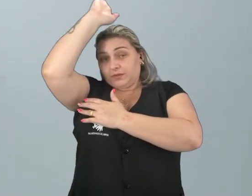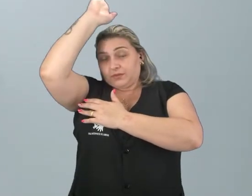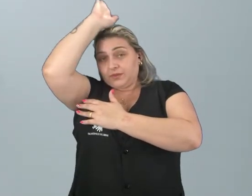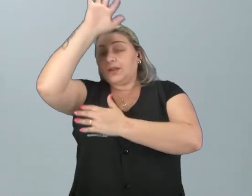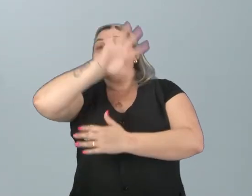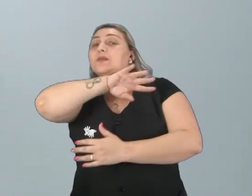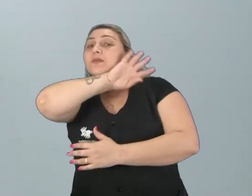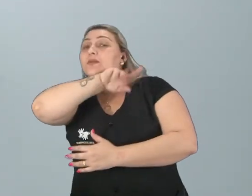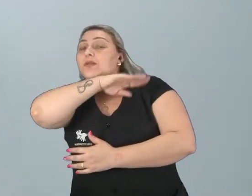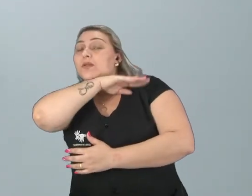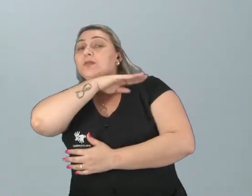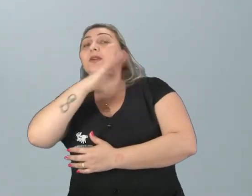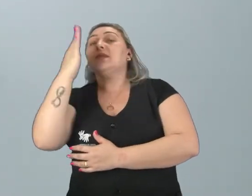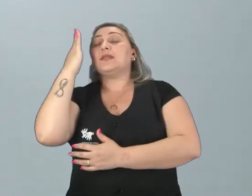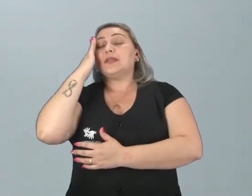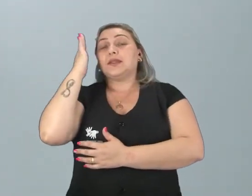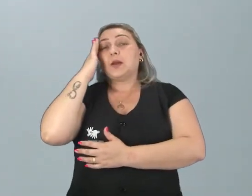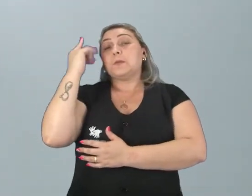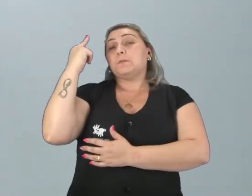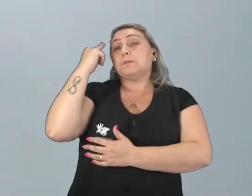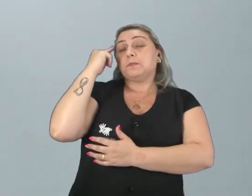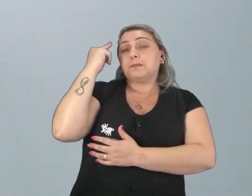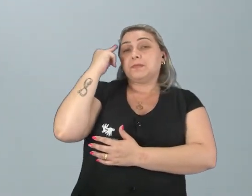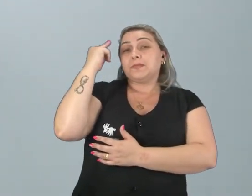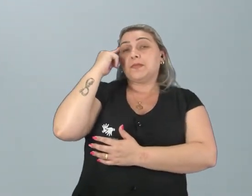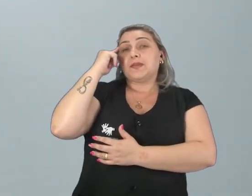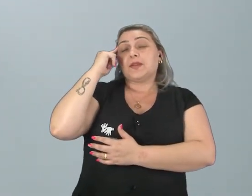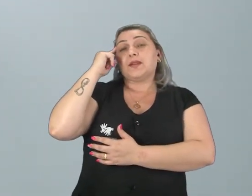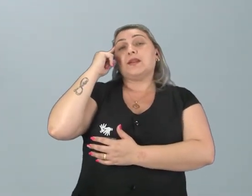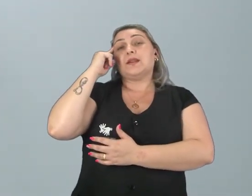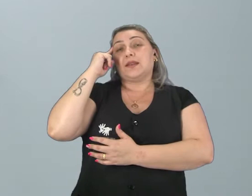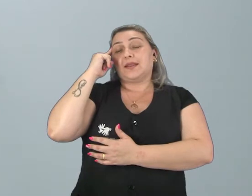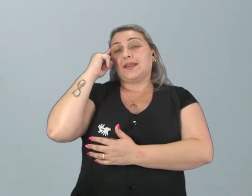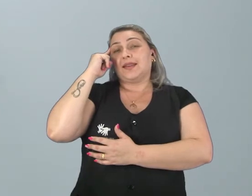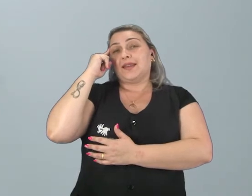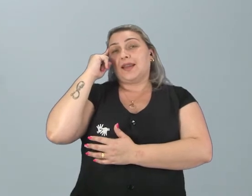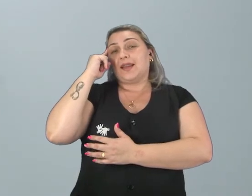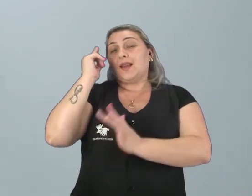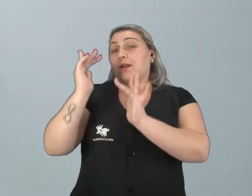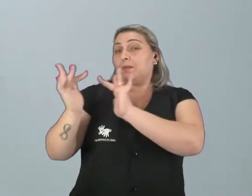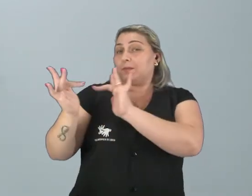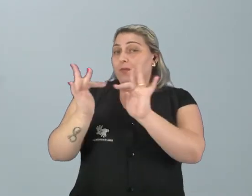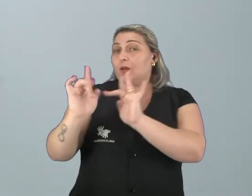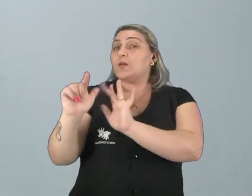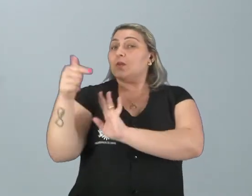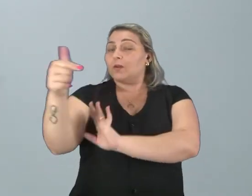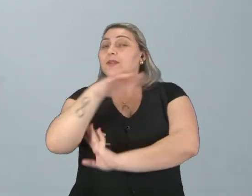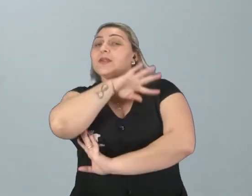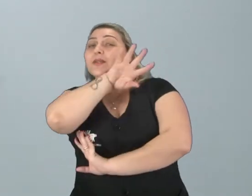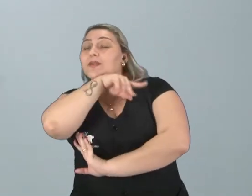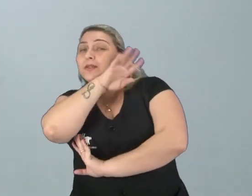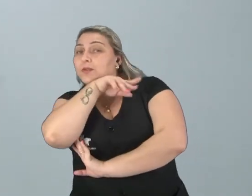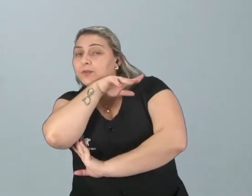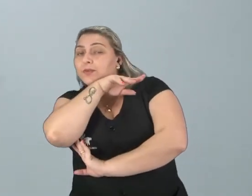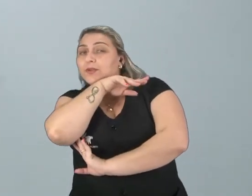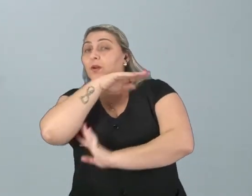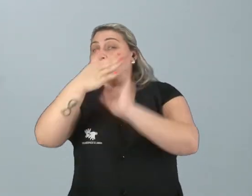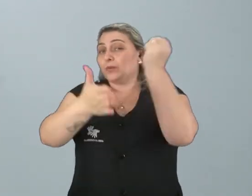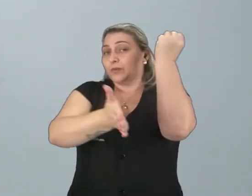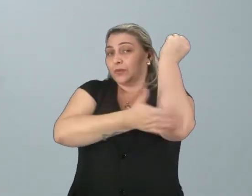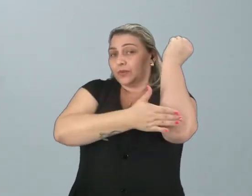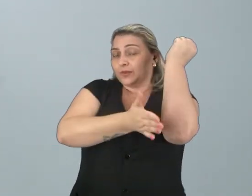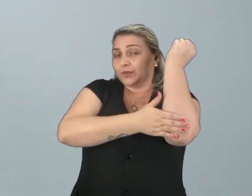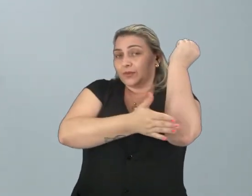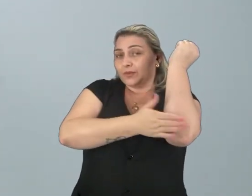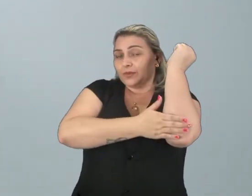outro animal entendeu como se estivesse pensando amorosamente em um bicho, né? Ficou com ciúmes.